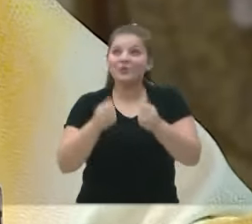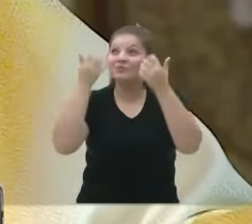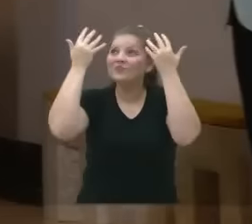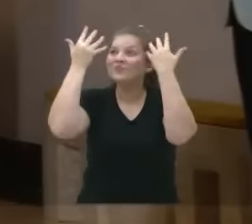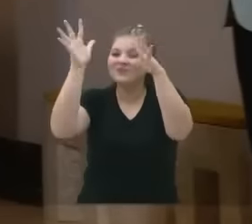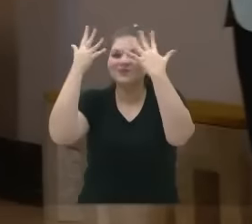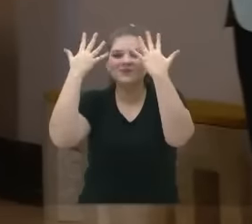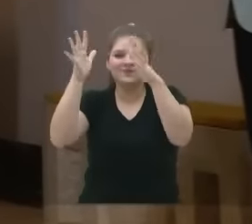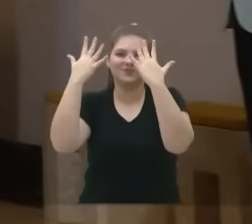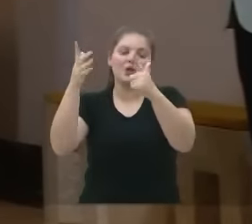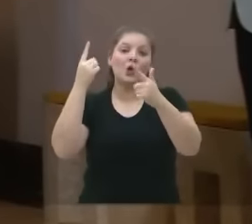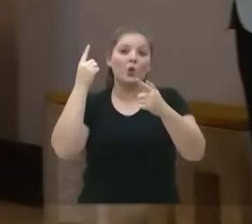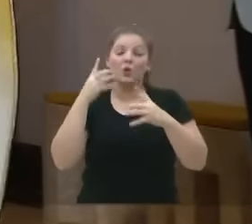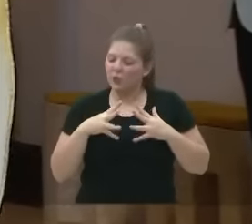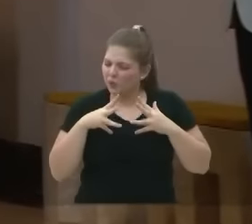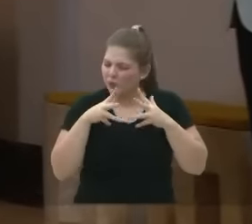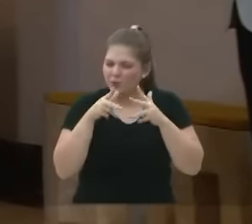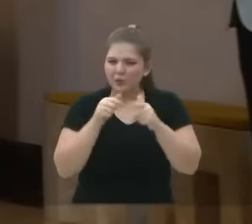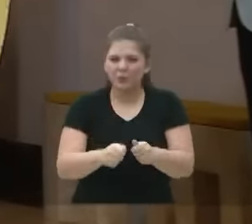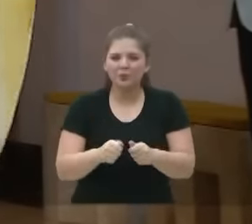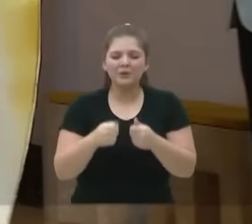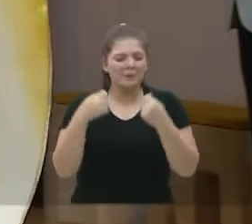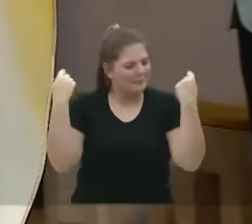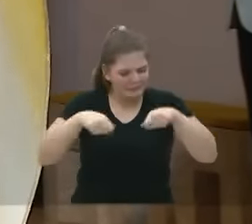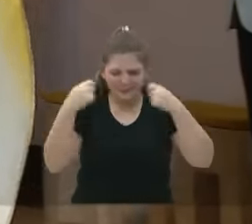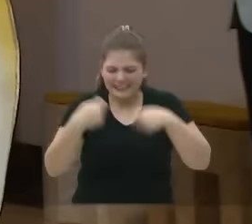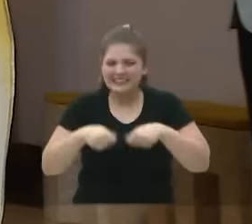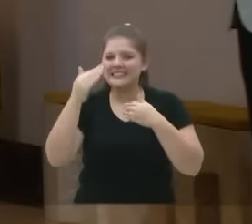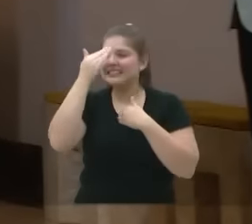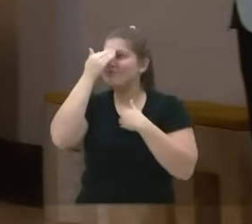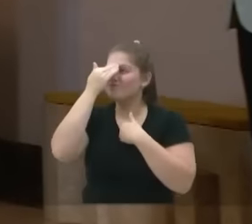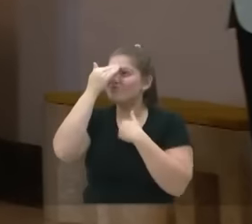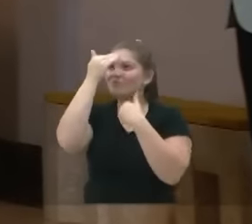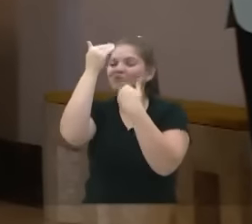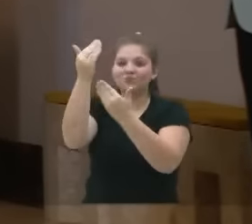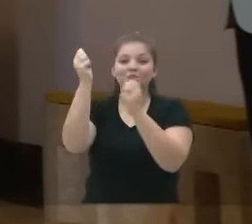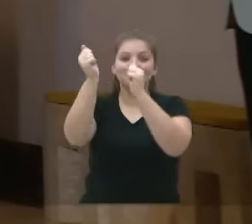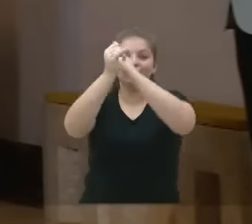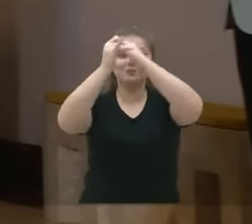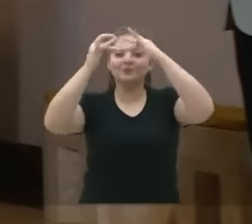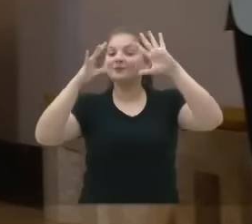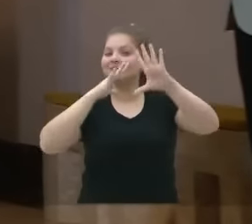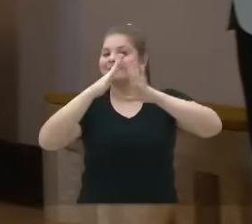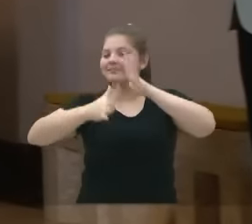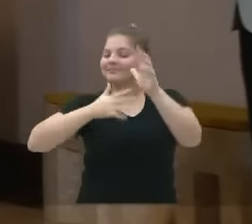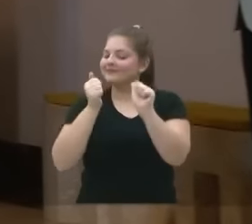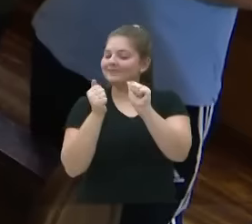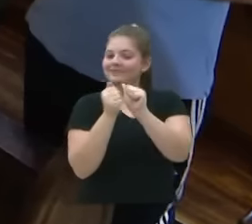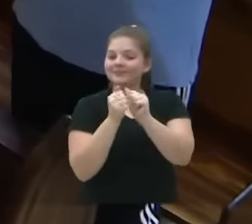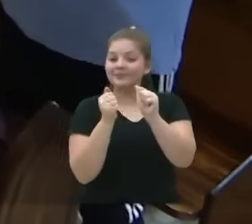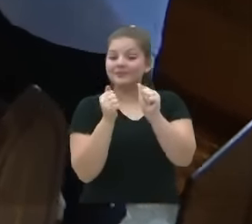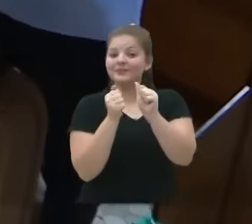louvor, tudo é motivo de agradecimento. Glorifiquemos cantando.